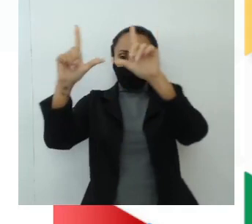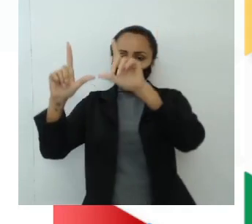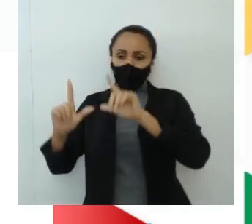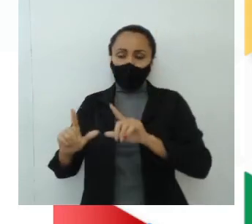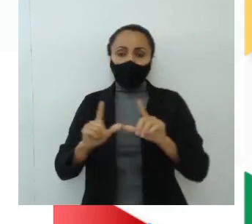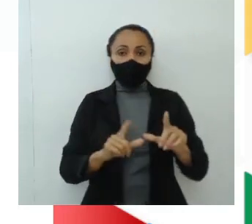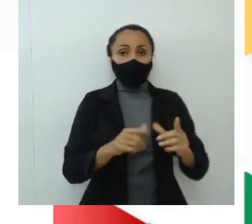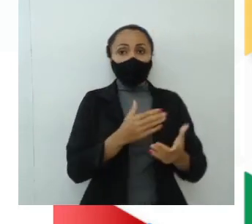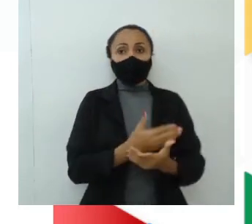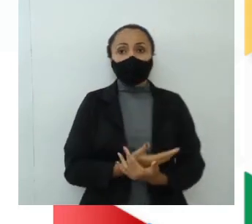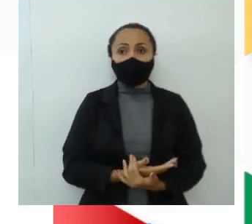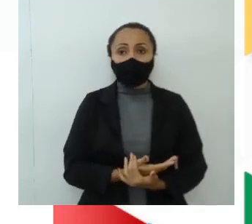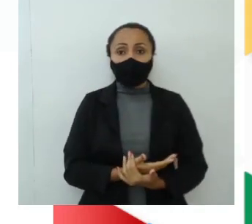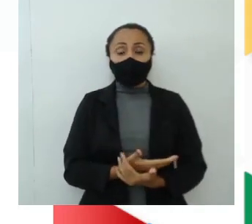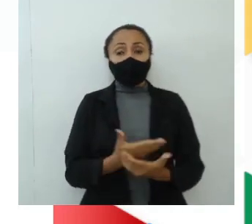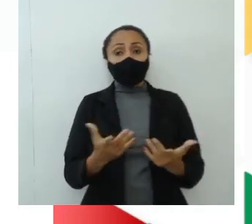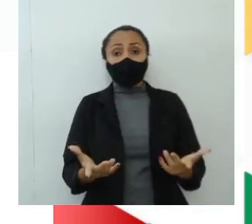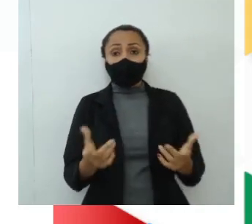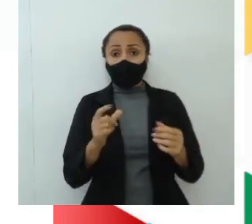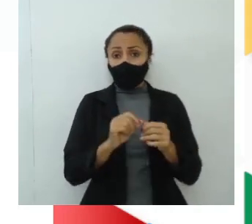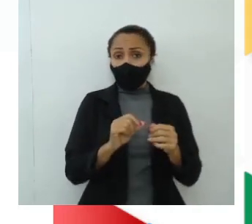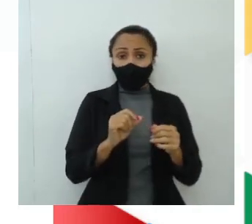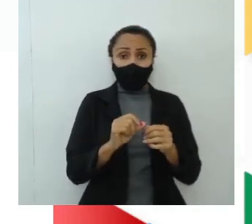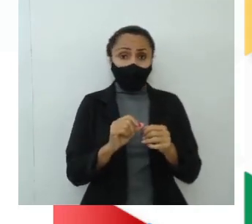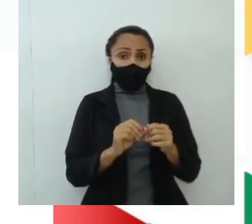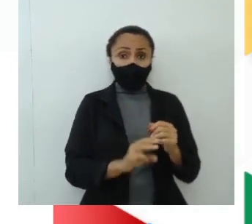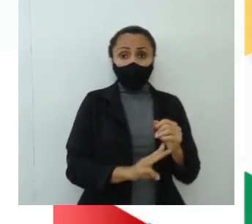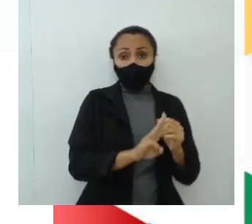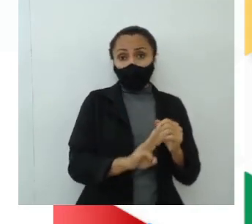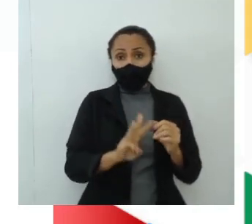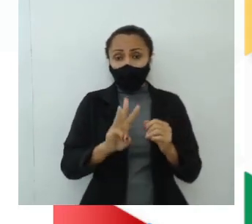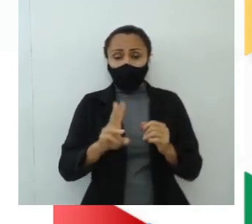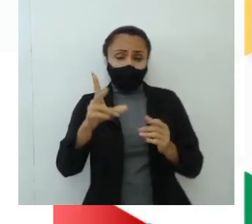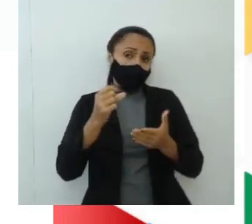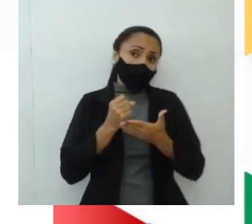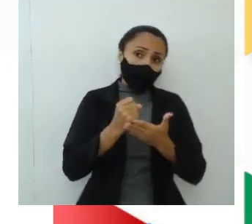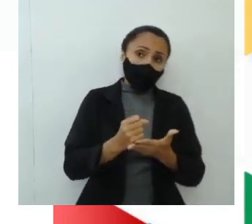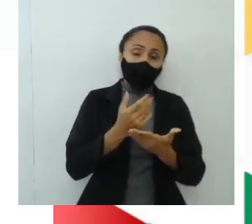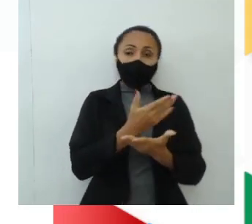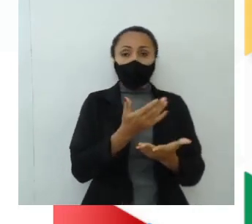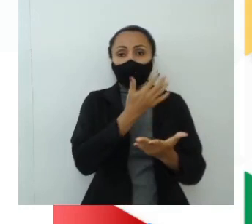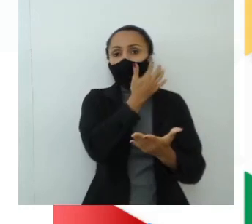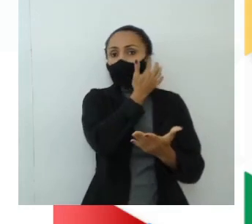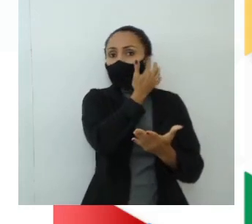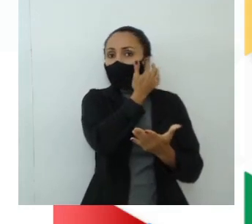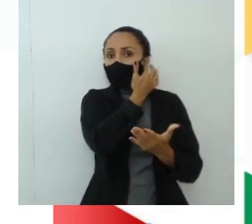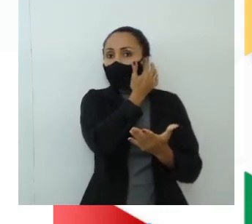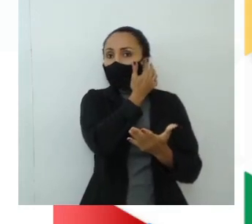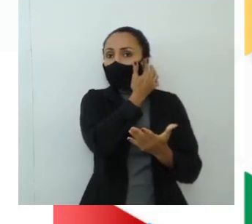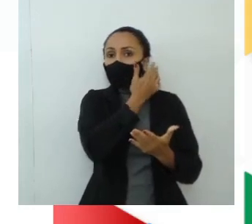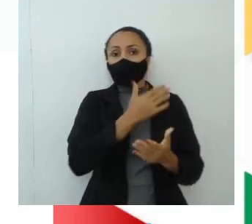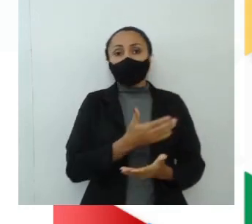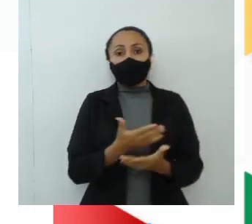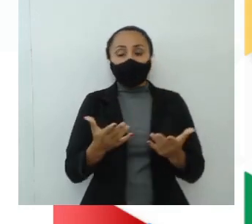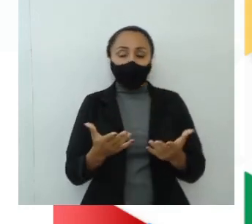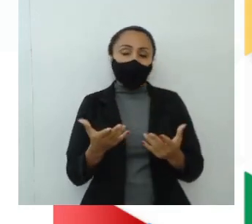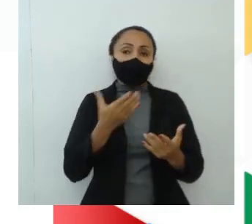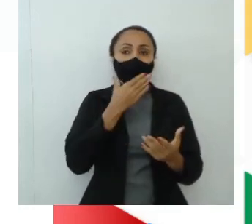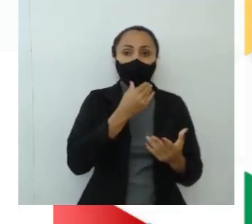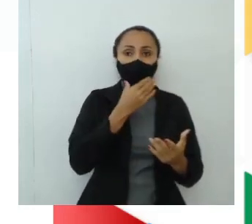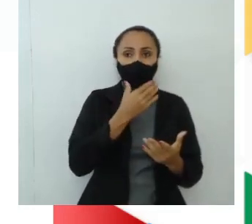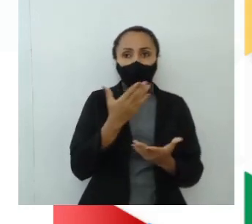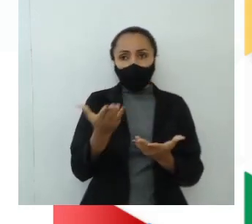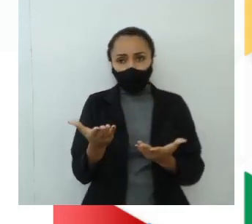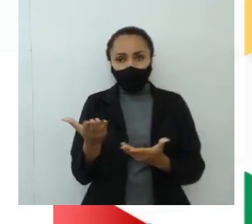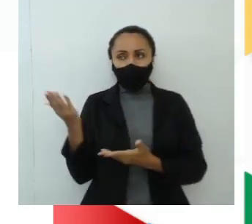você não fez o link ainda, eu vou te ajudar. Se não fosse esse cara aí, esse belo homem, uma